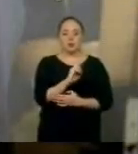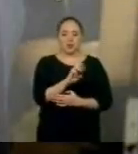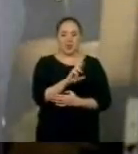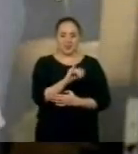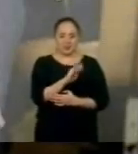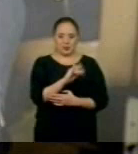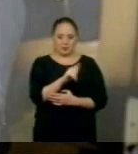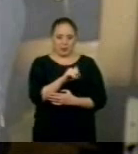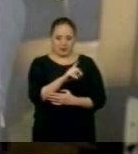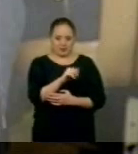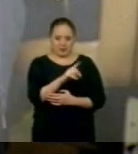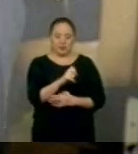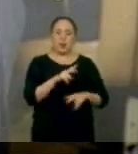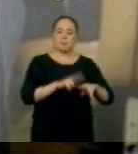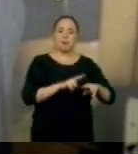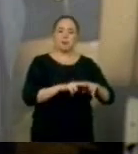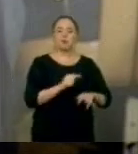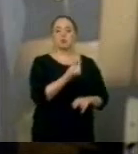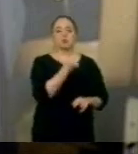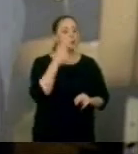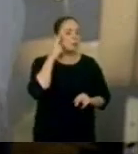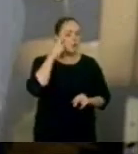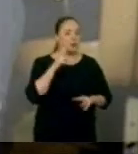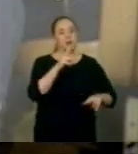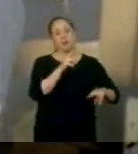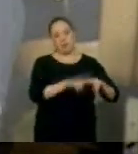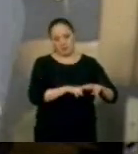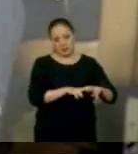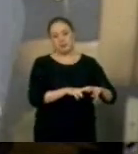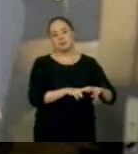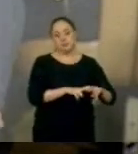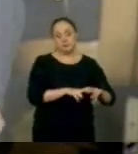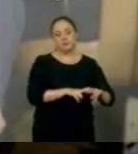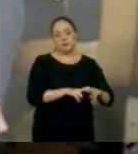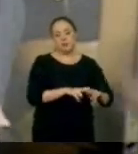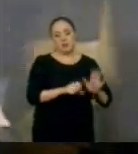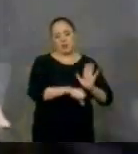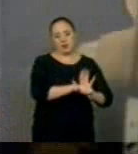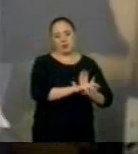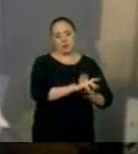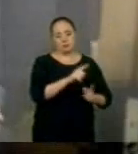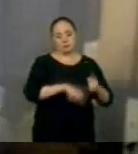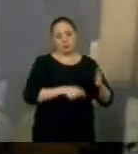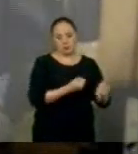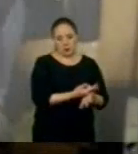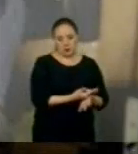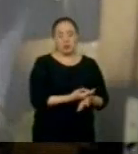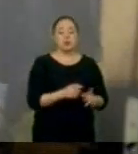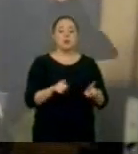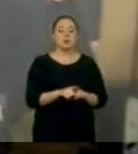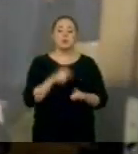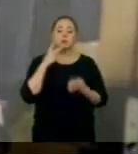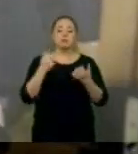seja, a prisão apenas em hipótese de flagrante delito por crime inafiançável, e toca